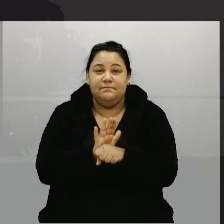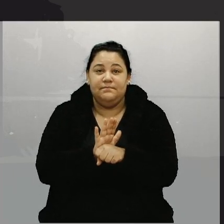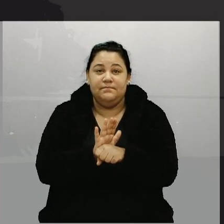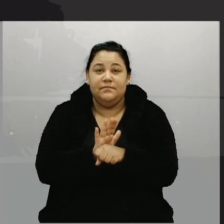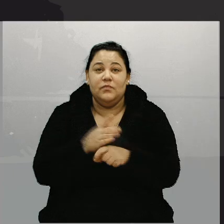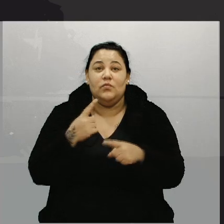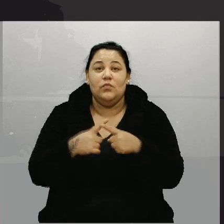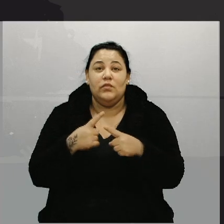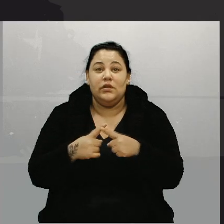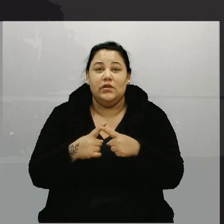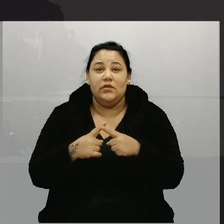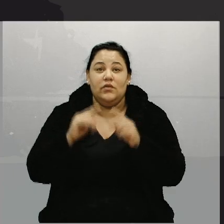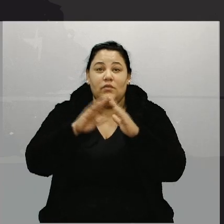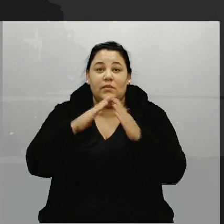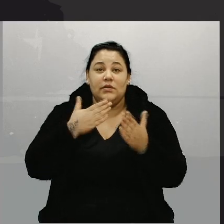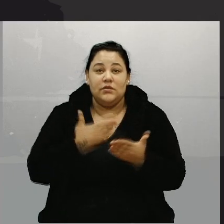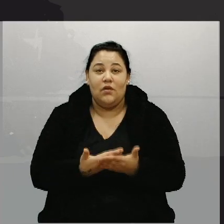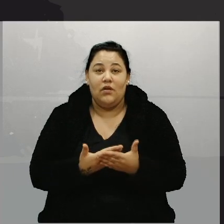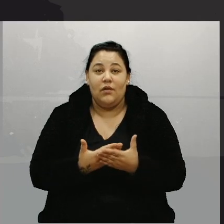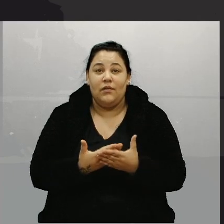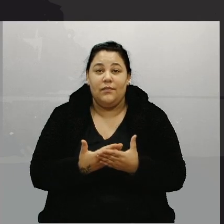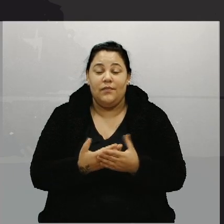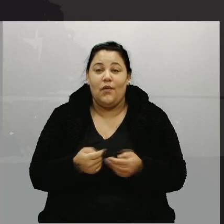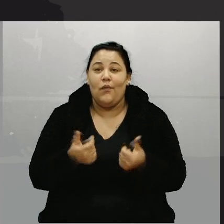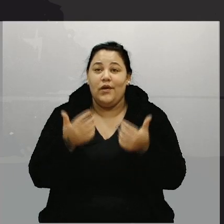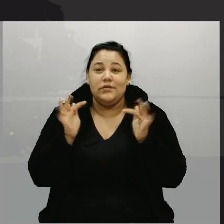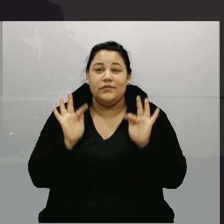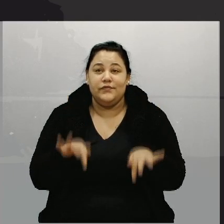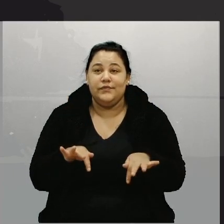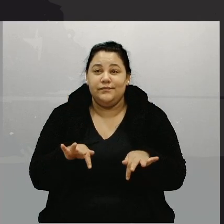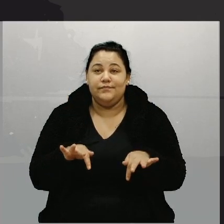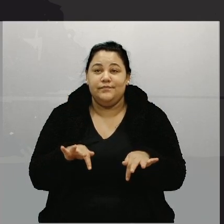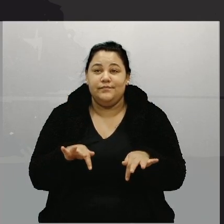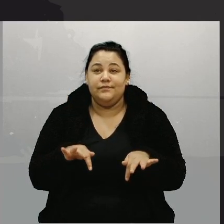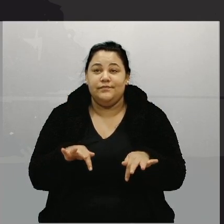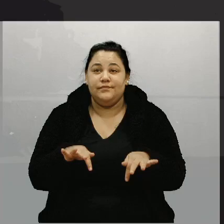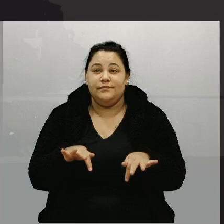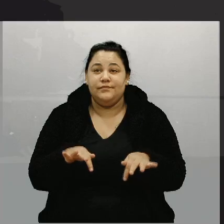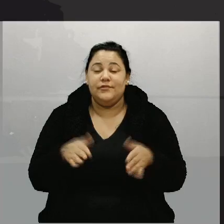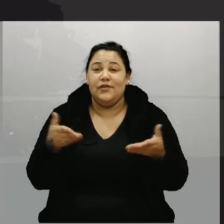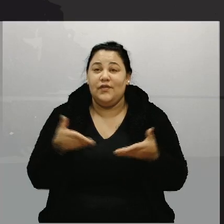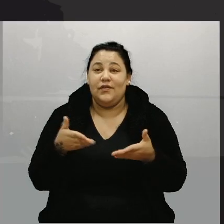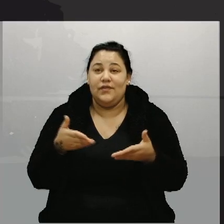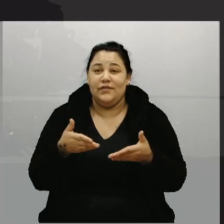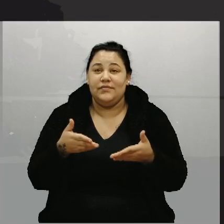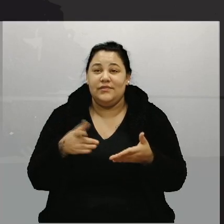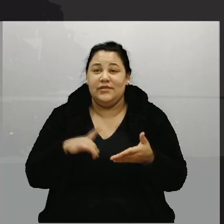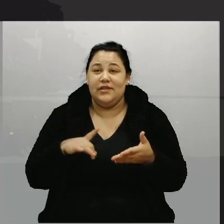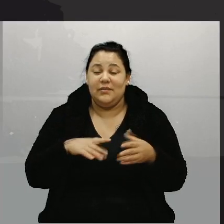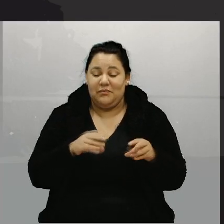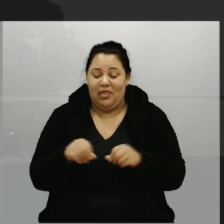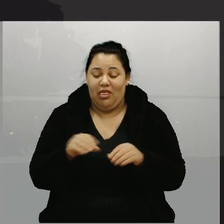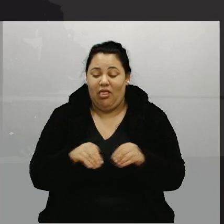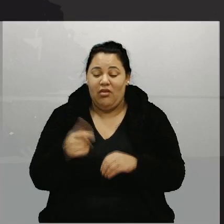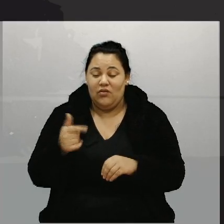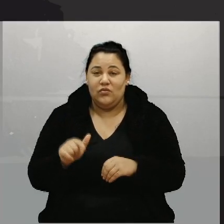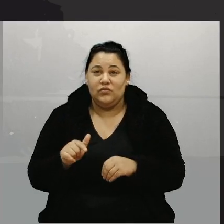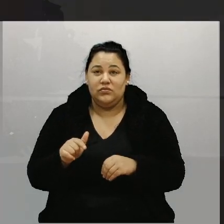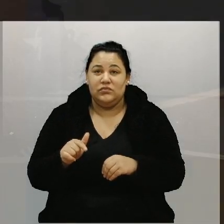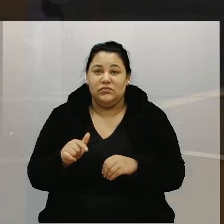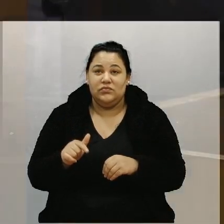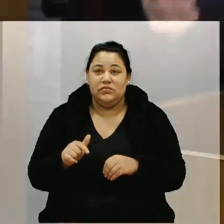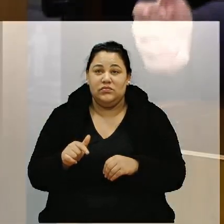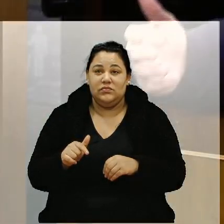porque uma escola praticamente se foi. Então está acumulando alunos numa outra escola. E a situação na 21 de abril, eu estou